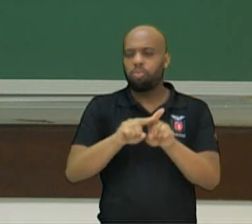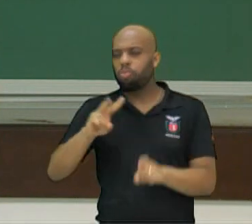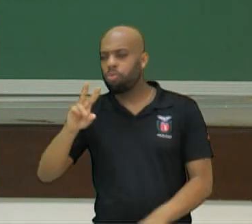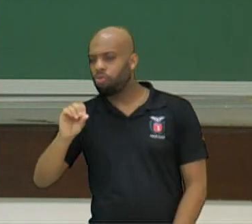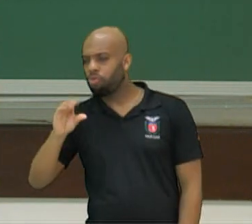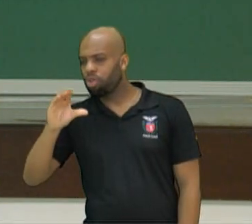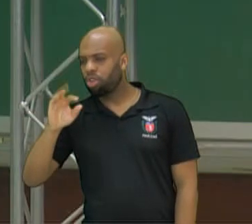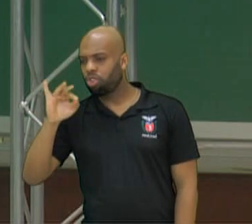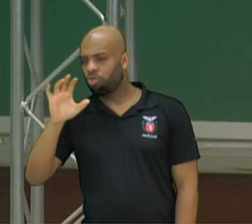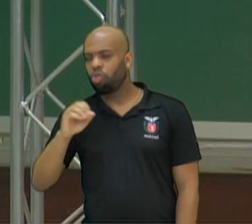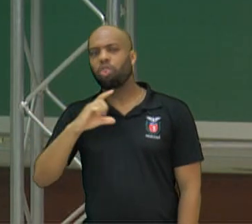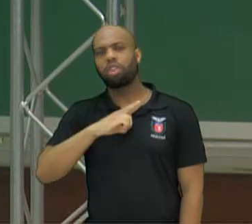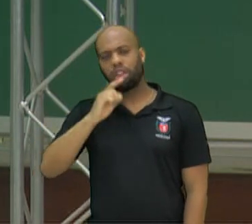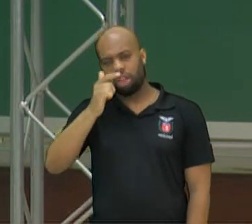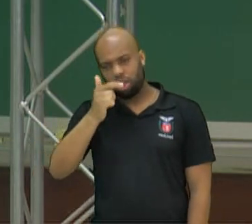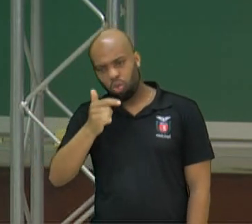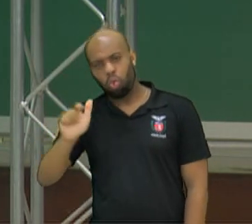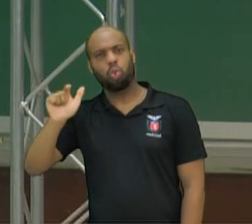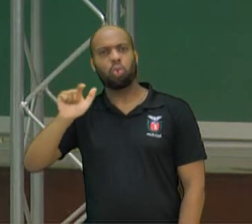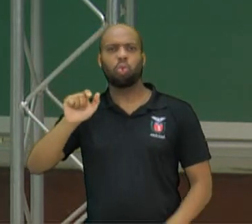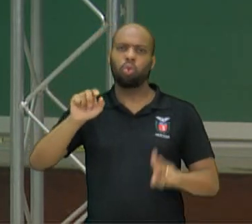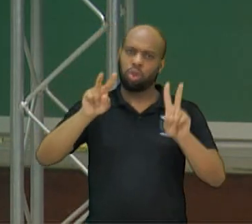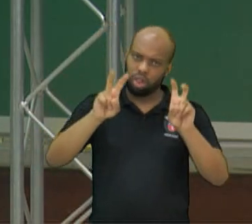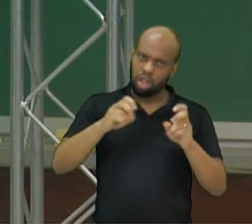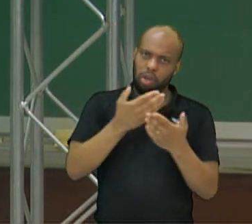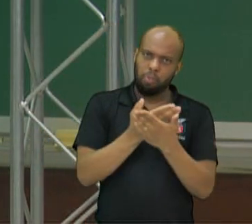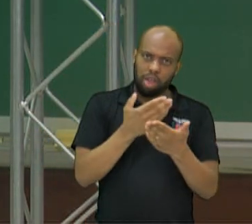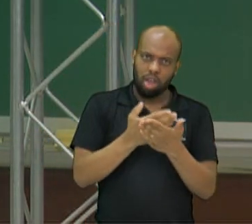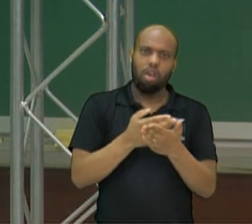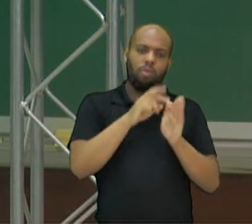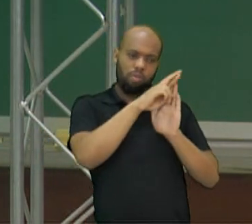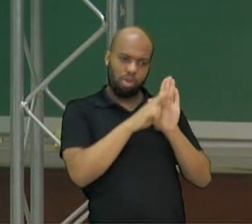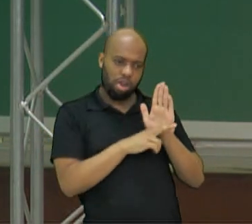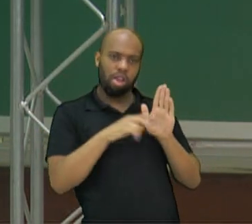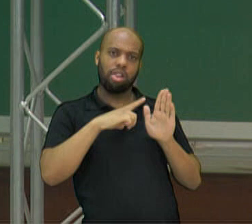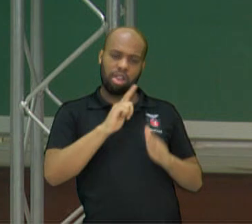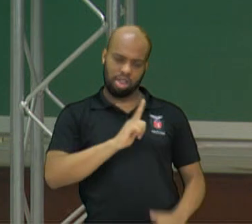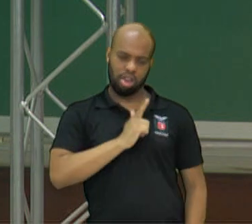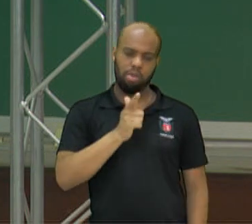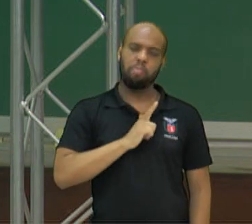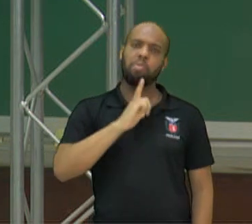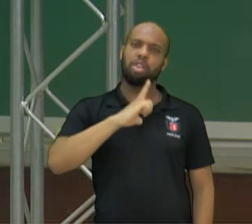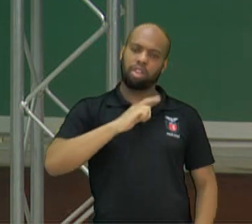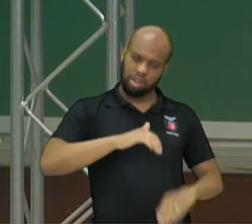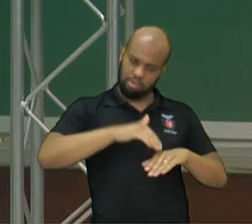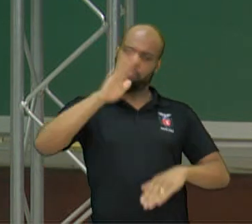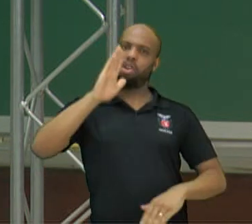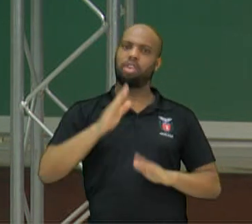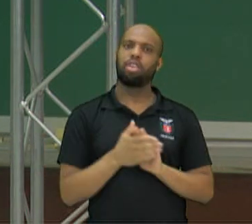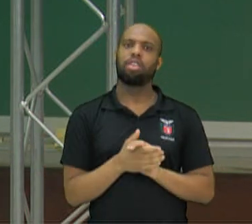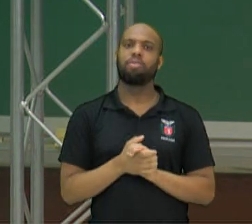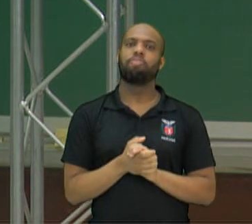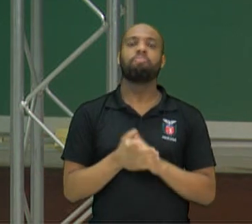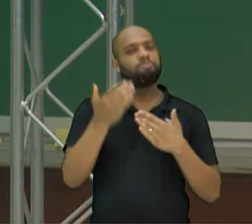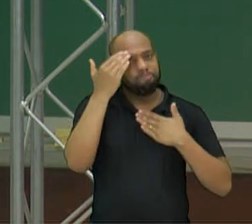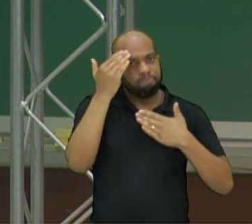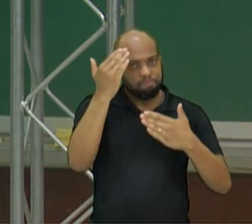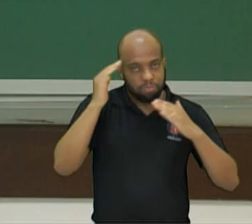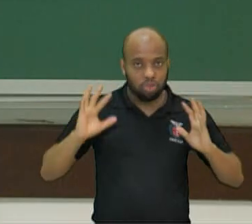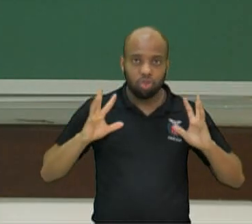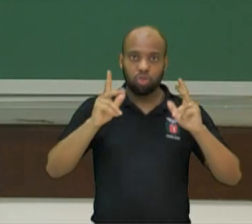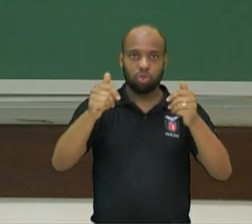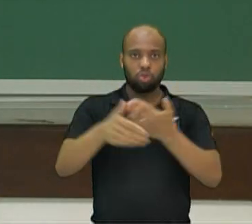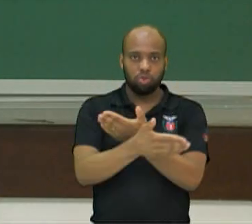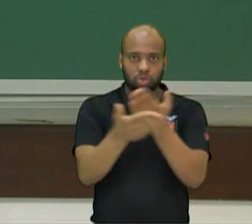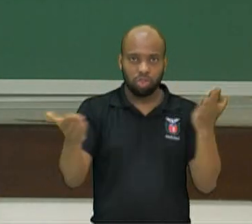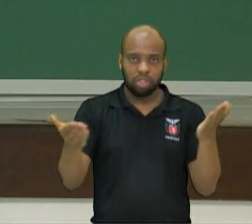muito mais ainda a respeito das normas da gramática. Eu quero agradecer a